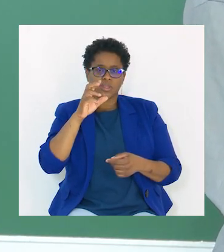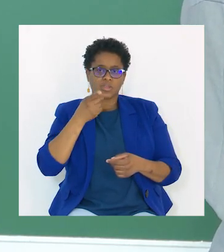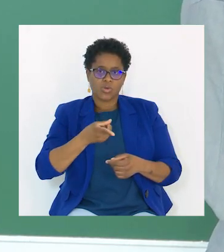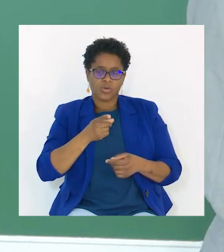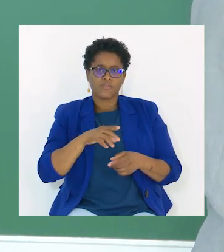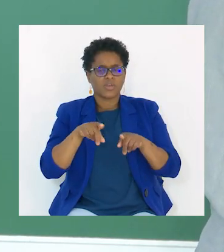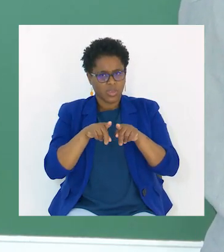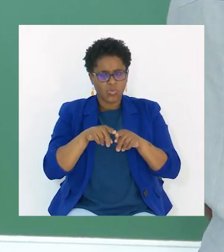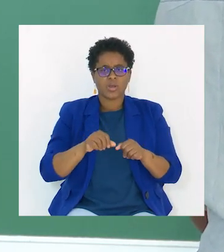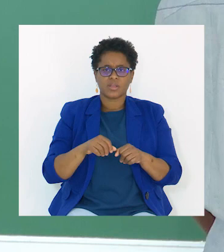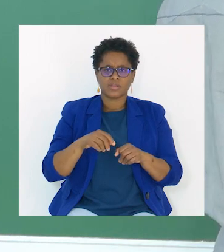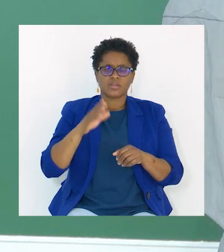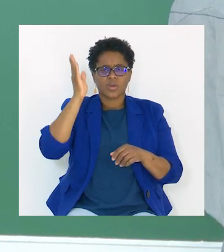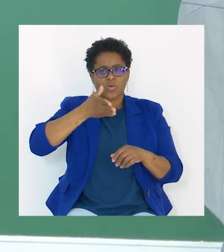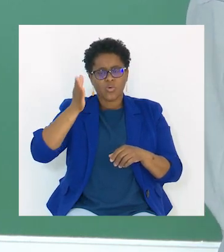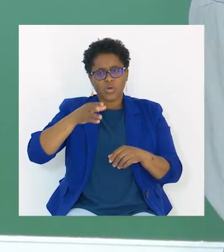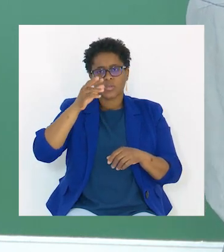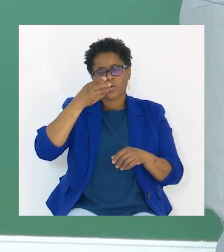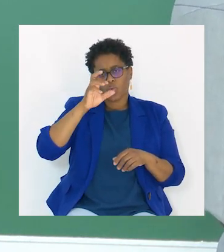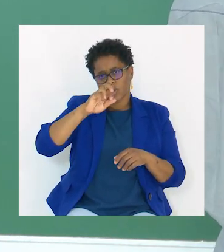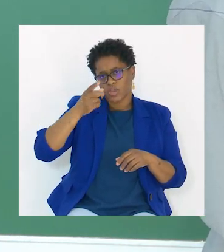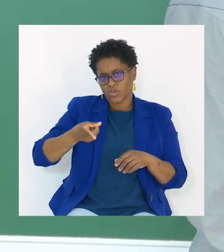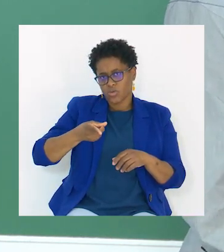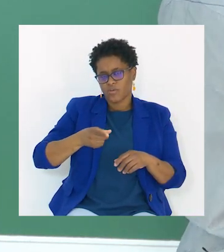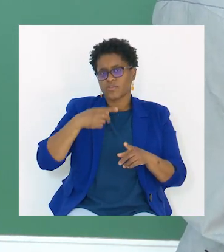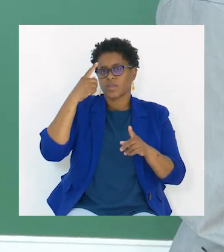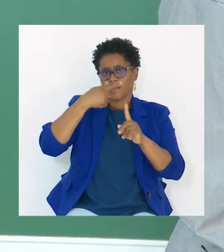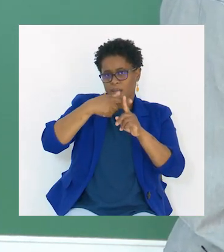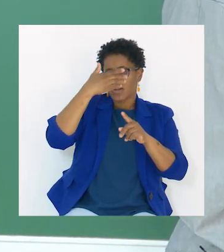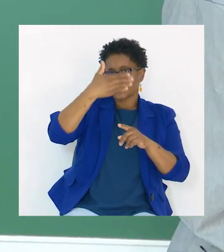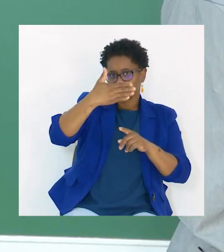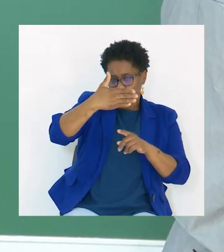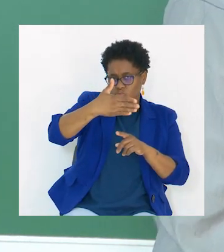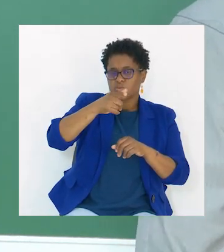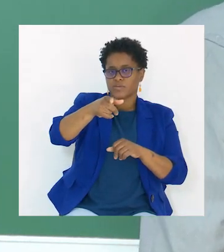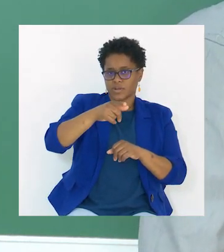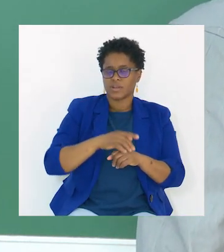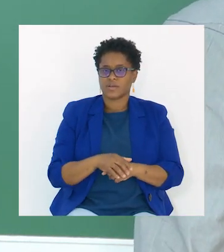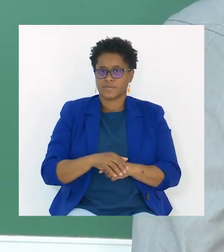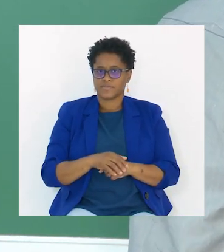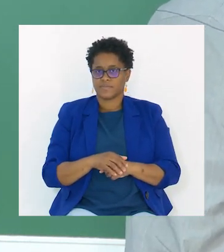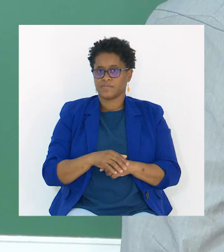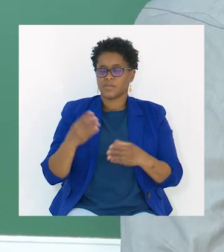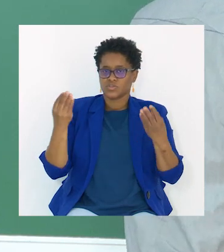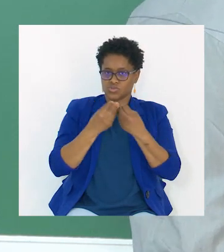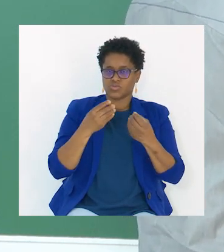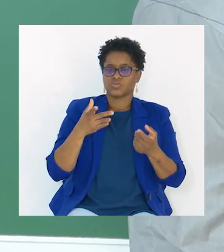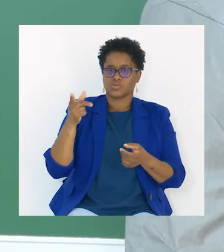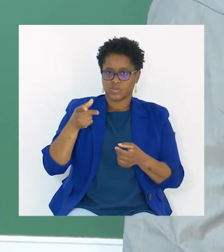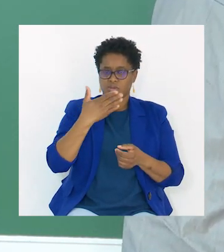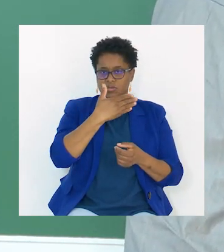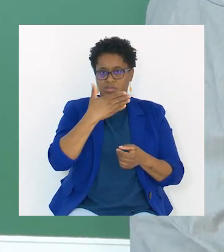1789, corta 89, adiciona uma unidade ao